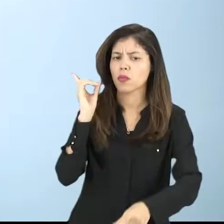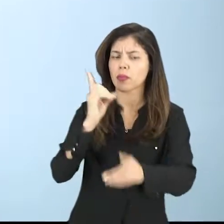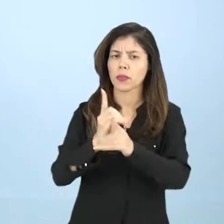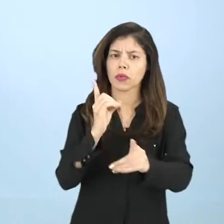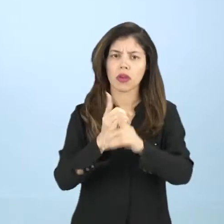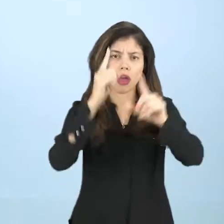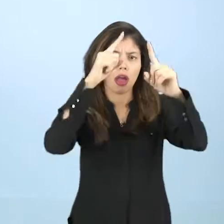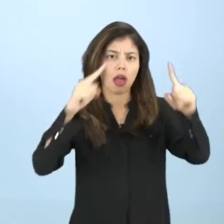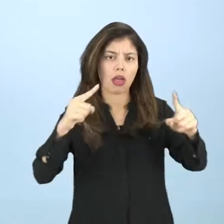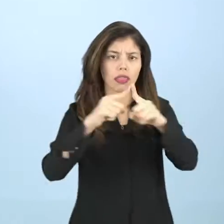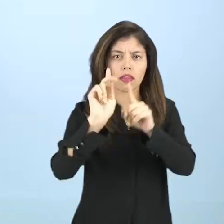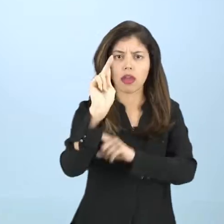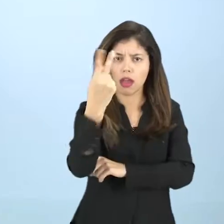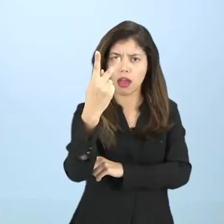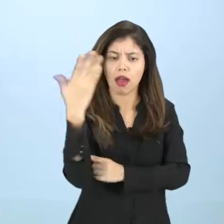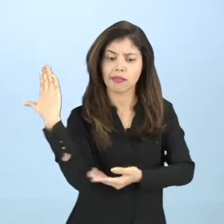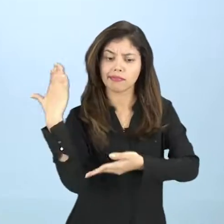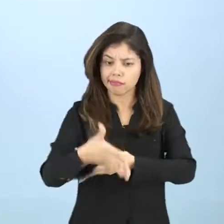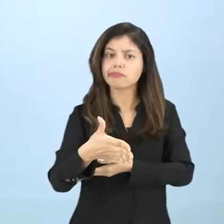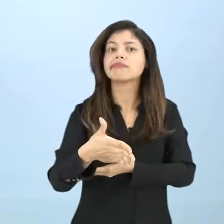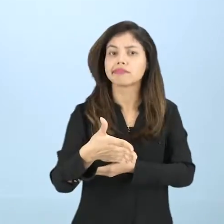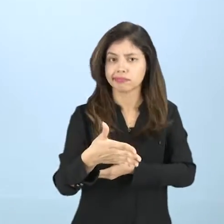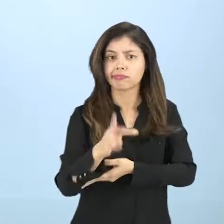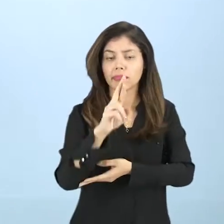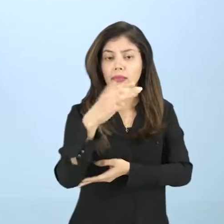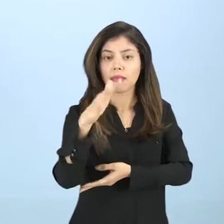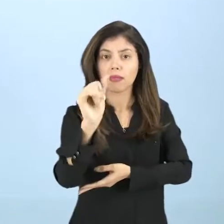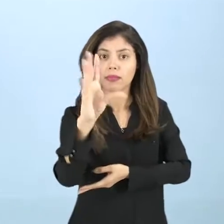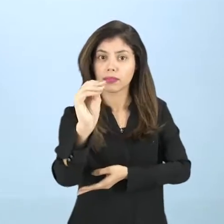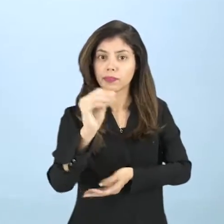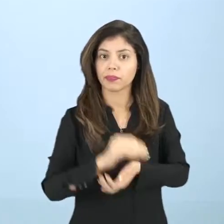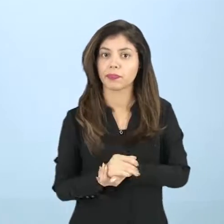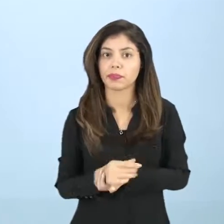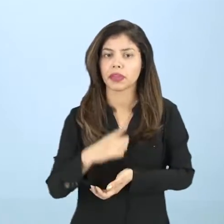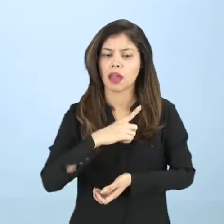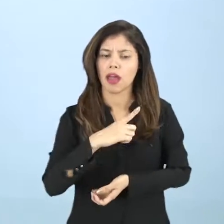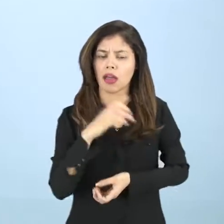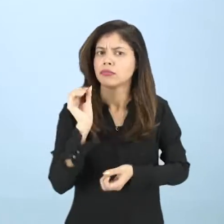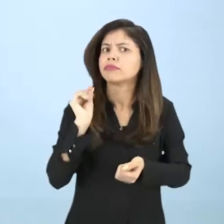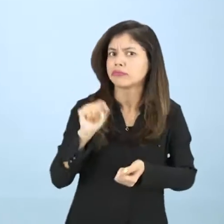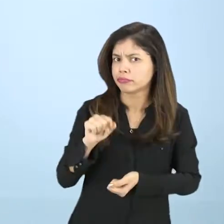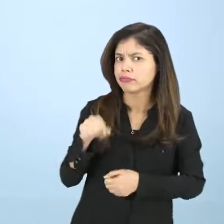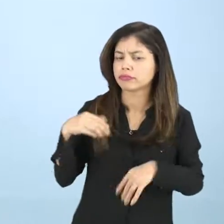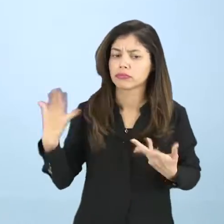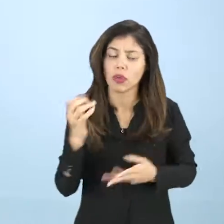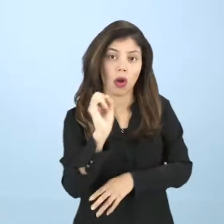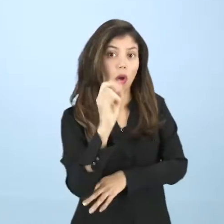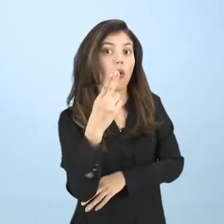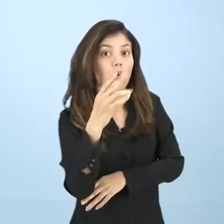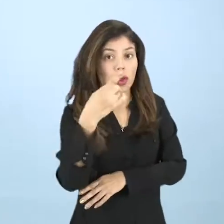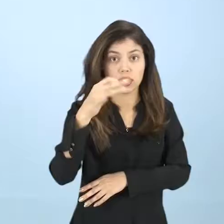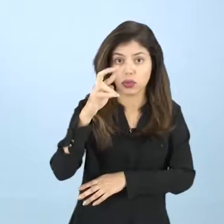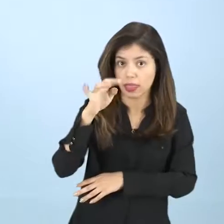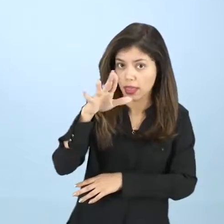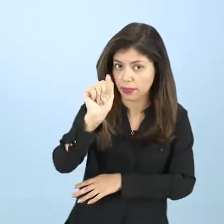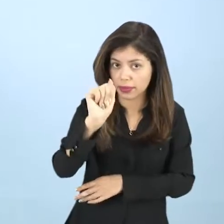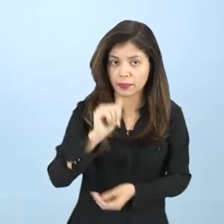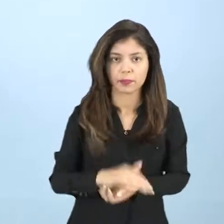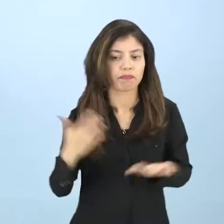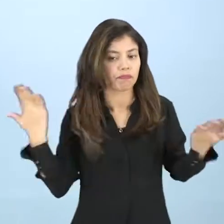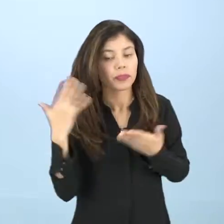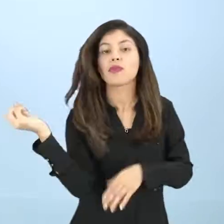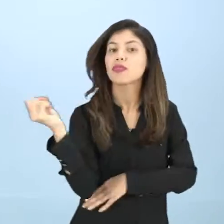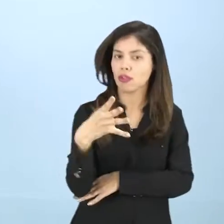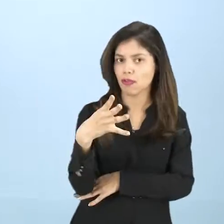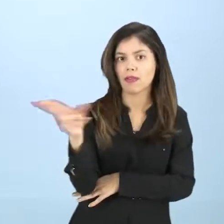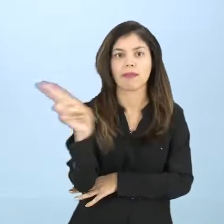encontrar esse ΔH para determinar se a nossa reação está acontecendo de maneira endotérmica ou de maneira exotérmica. E essa